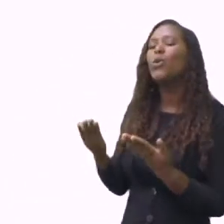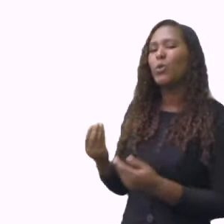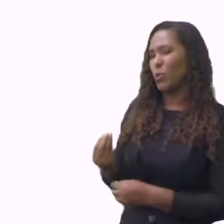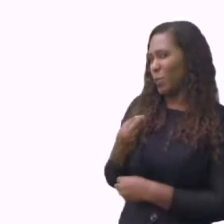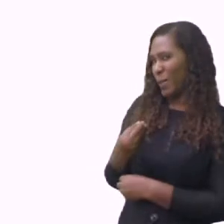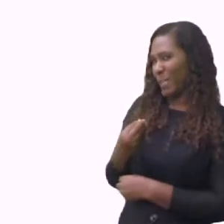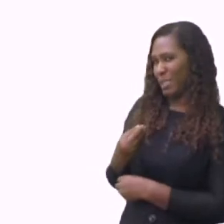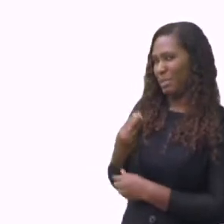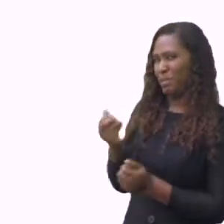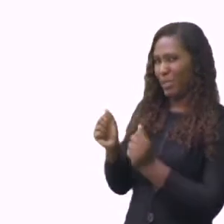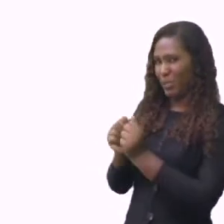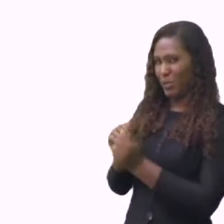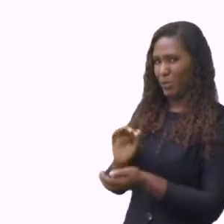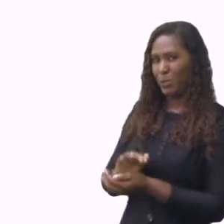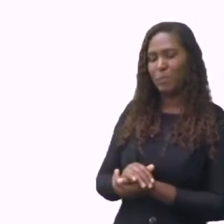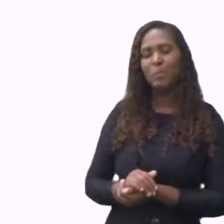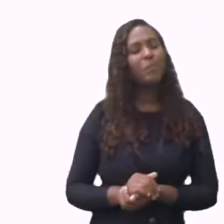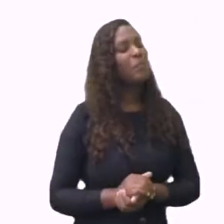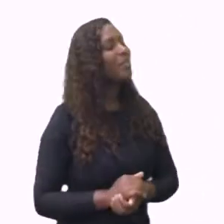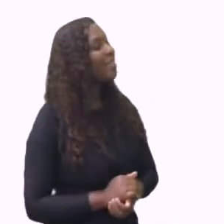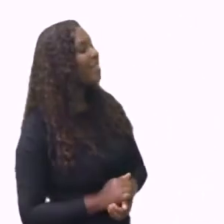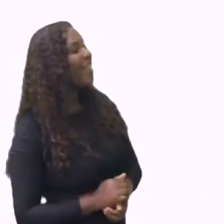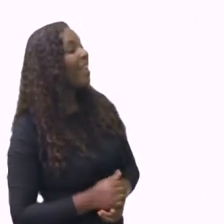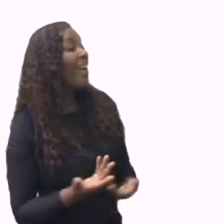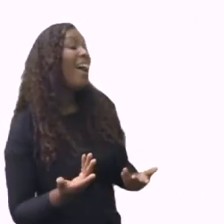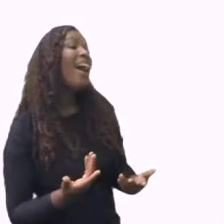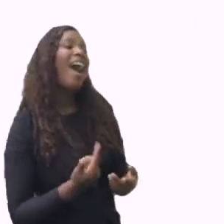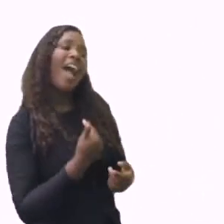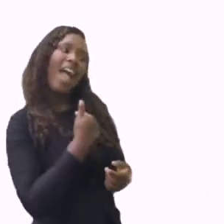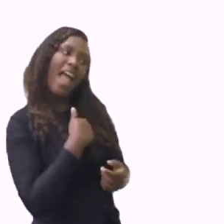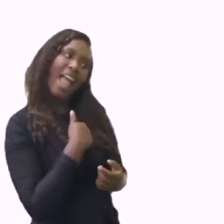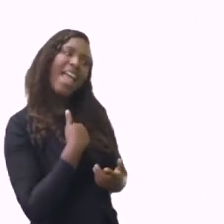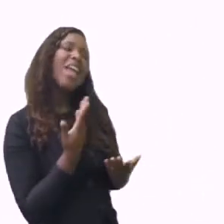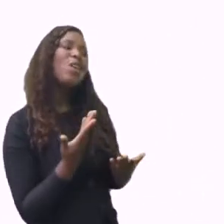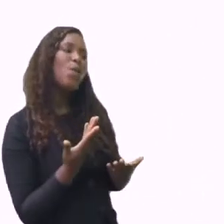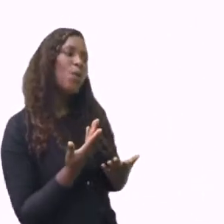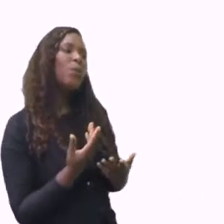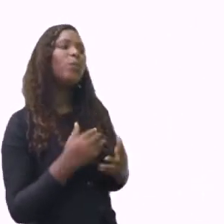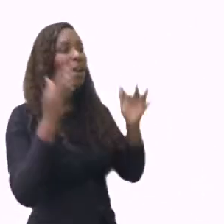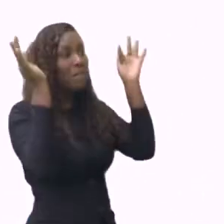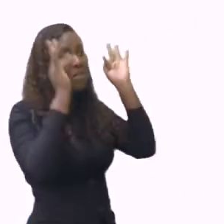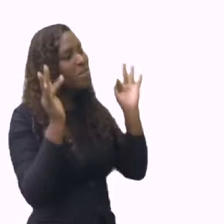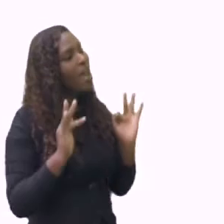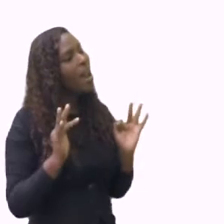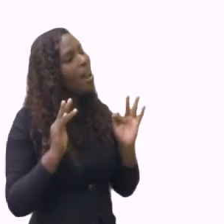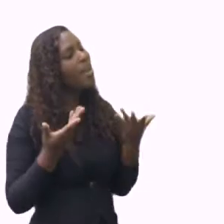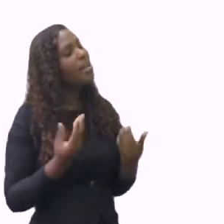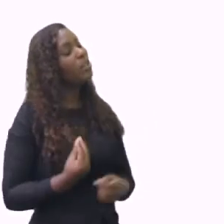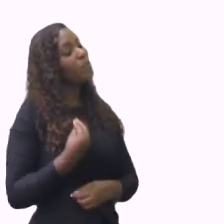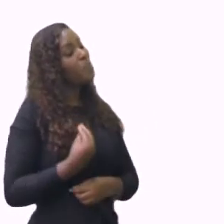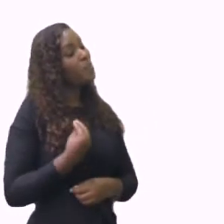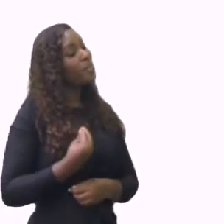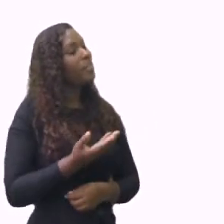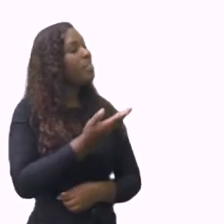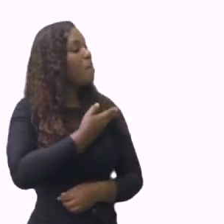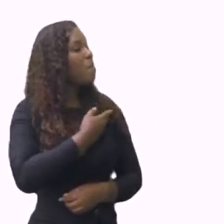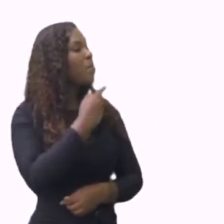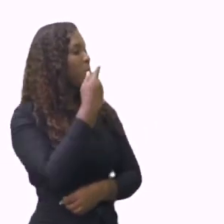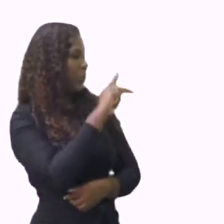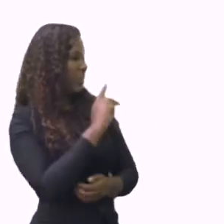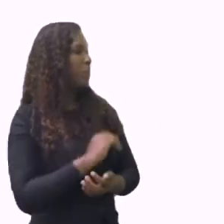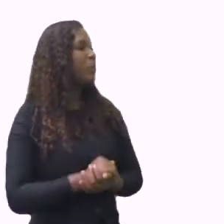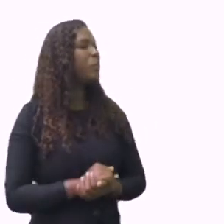Sua mãe falou: ficarei muito contente com a presença deles. Observem só que